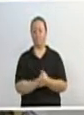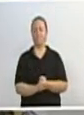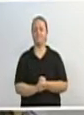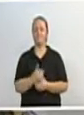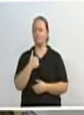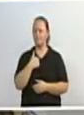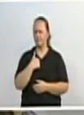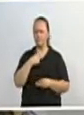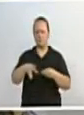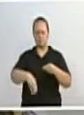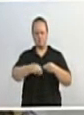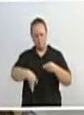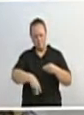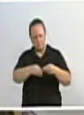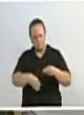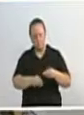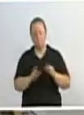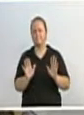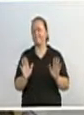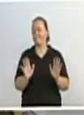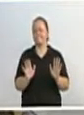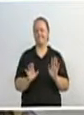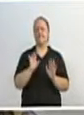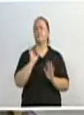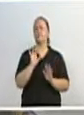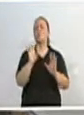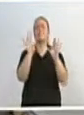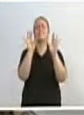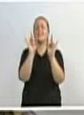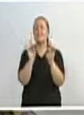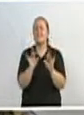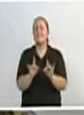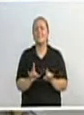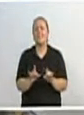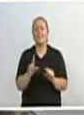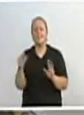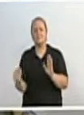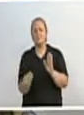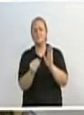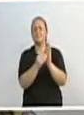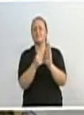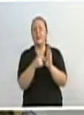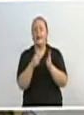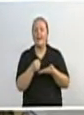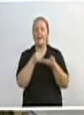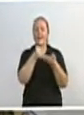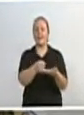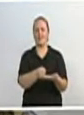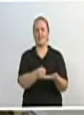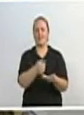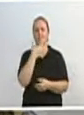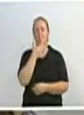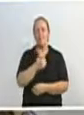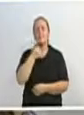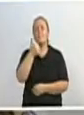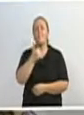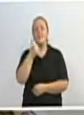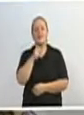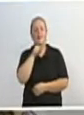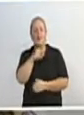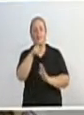pequenas observações que na AMP nós achamos que talvez possa colaborar até para melhorar um pouquinho algumas coisas